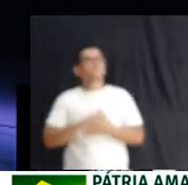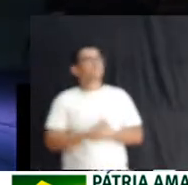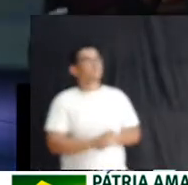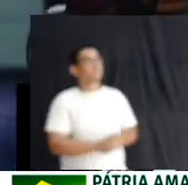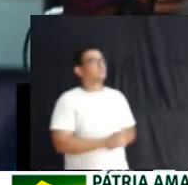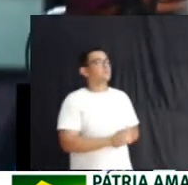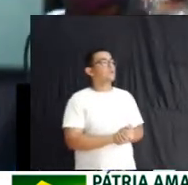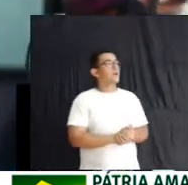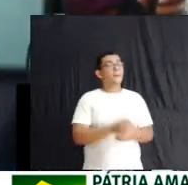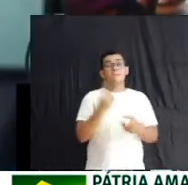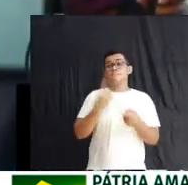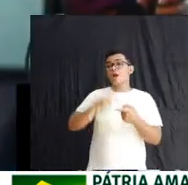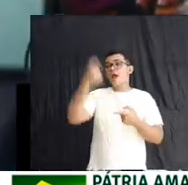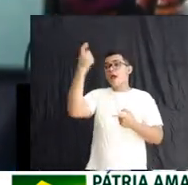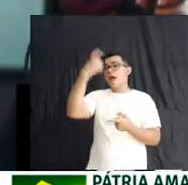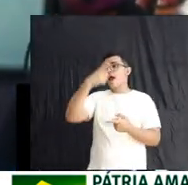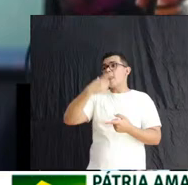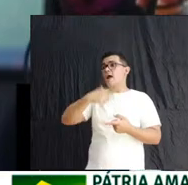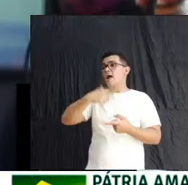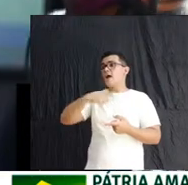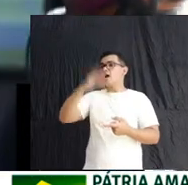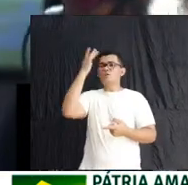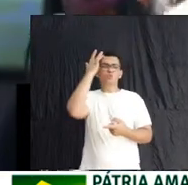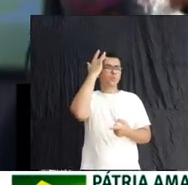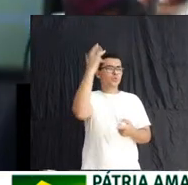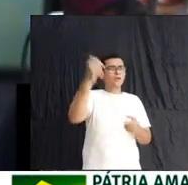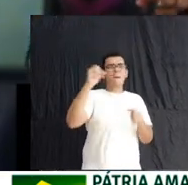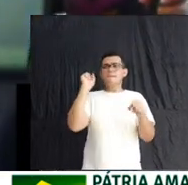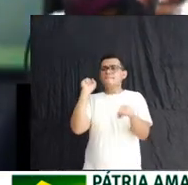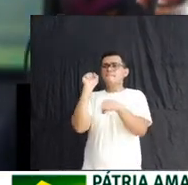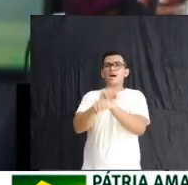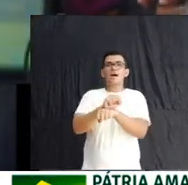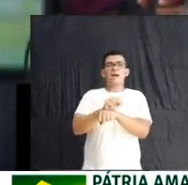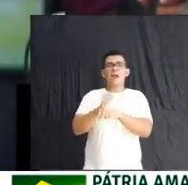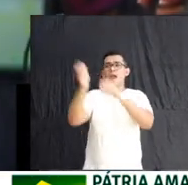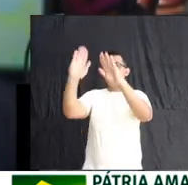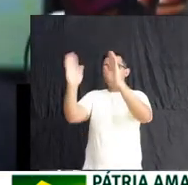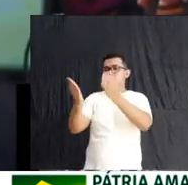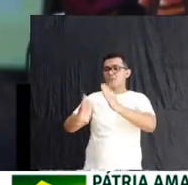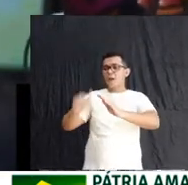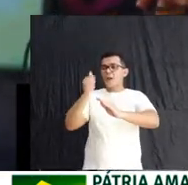Eu não sei parar de te olhar,